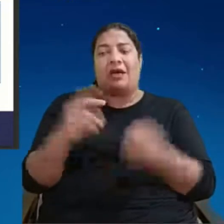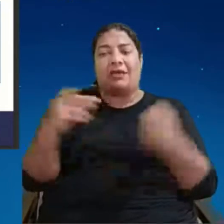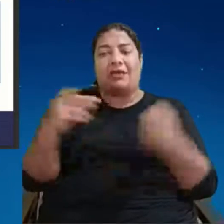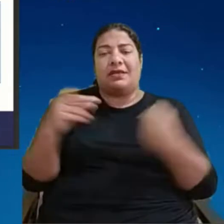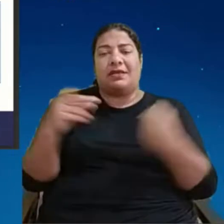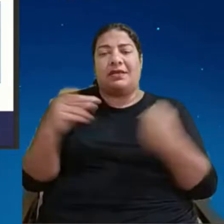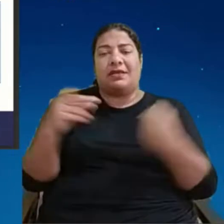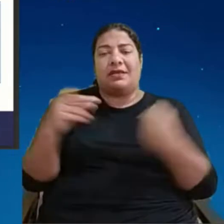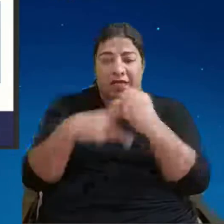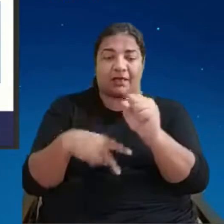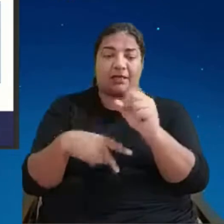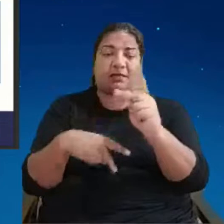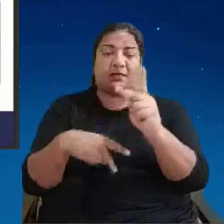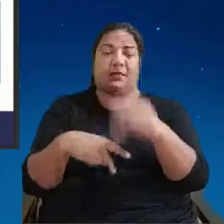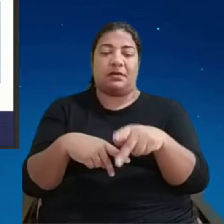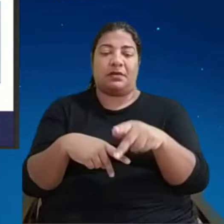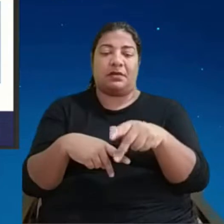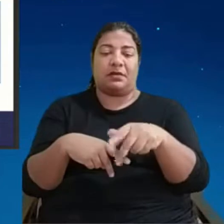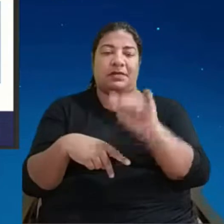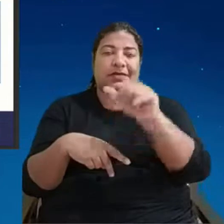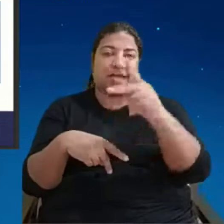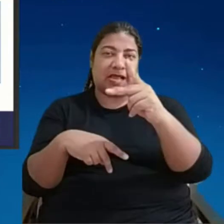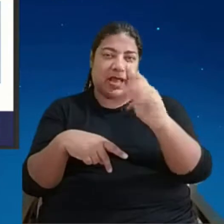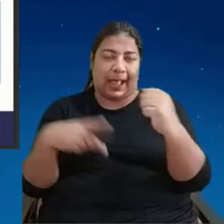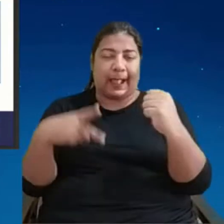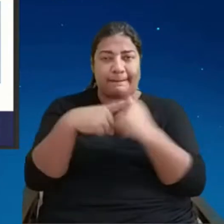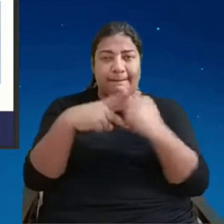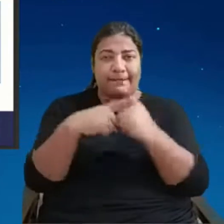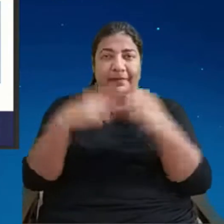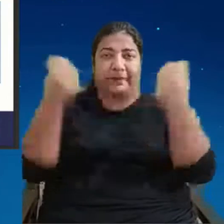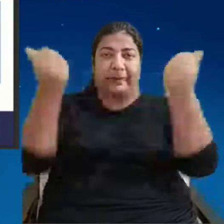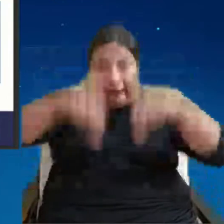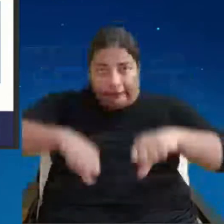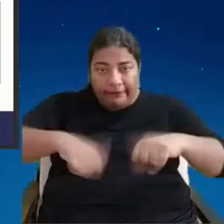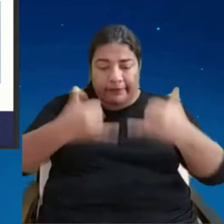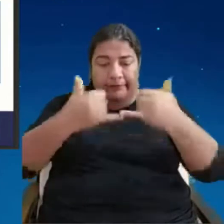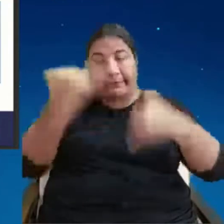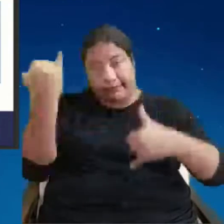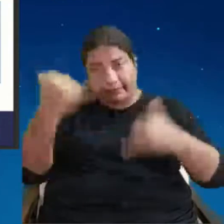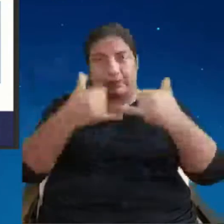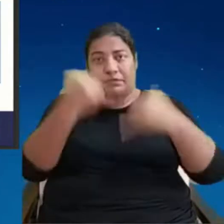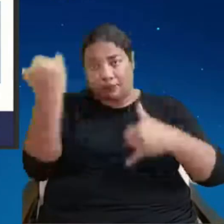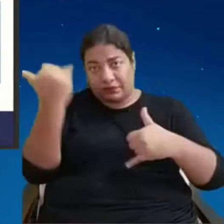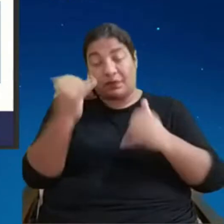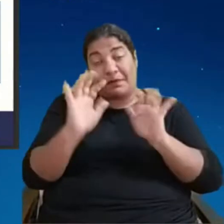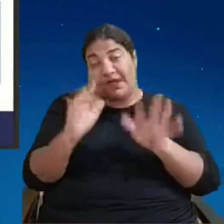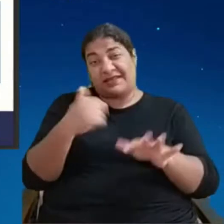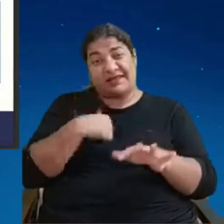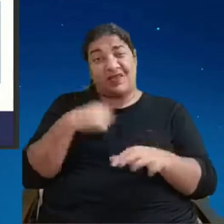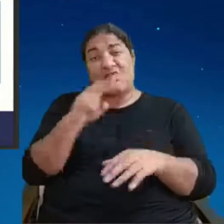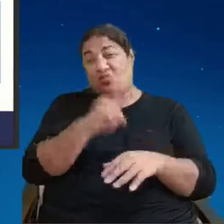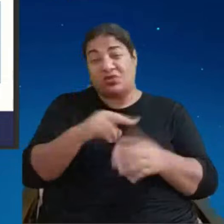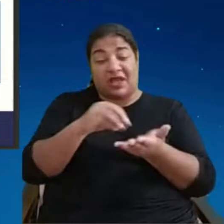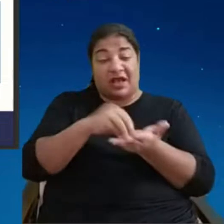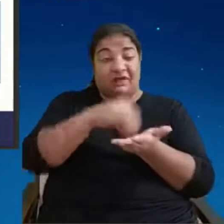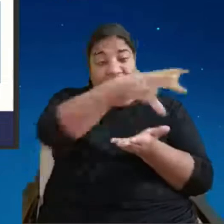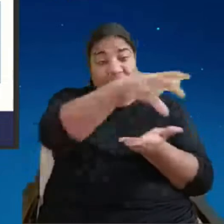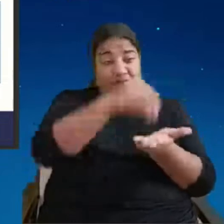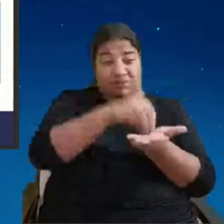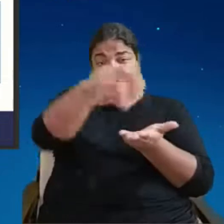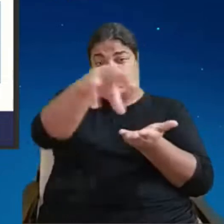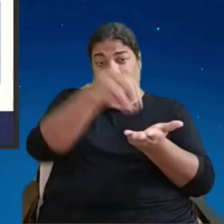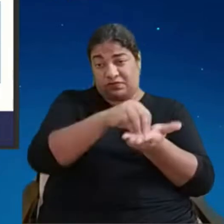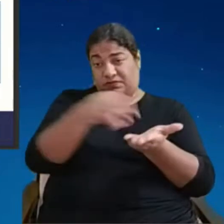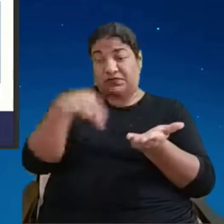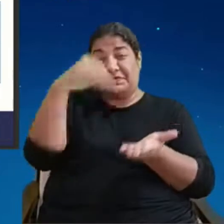caía, aquilo era um inferno, mas eu, como fazia franquias, né, do Brasil todo, e eu tinha que usar